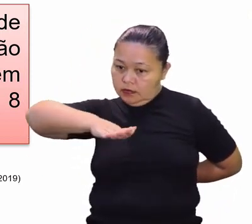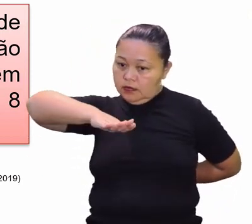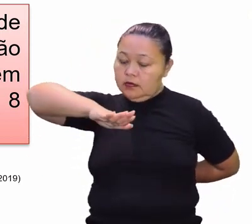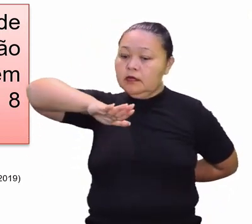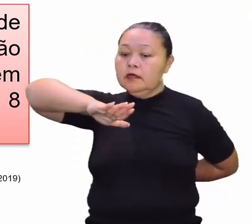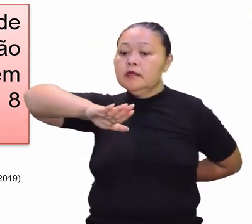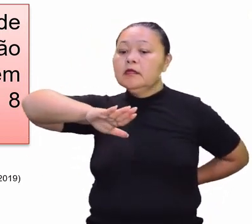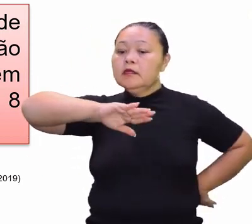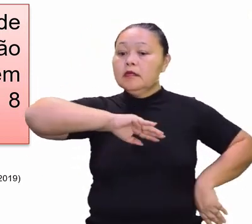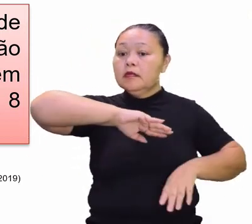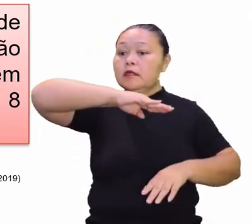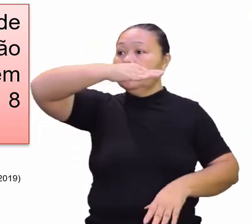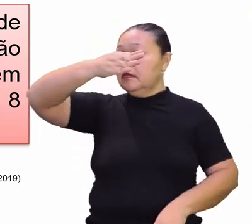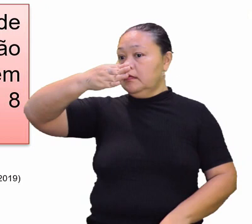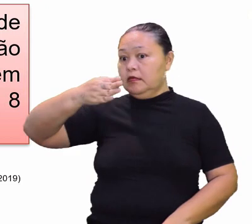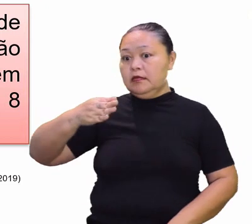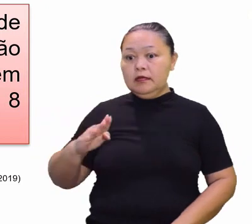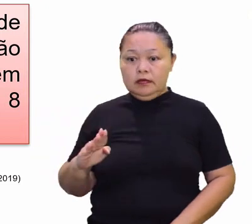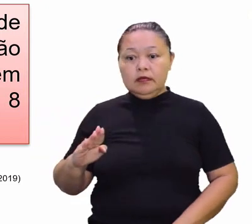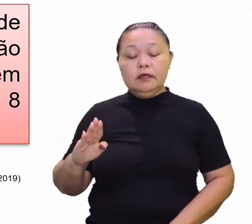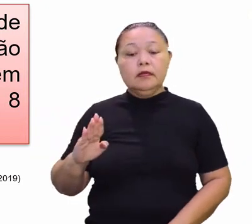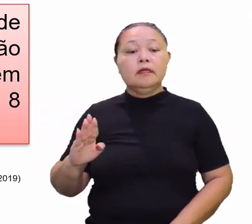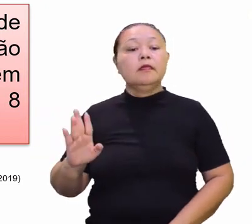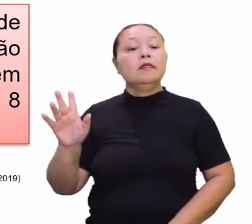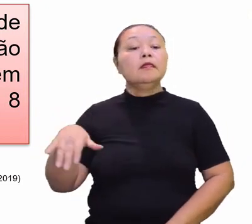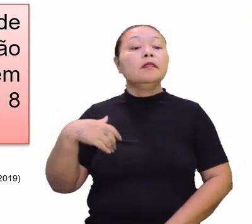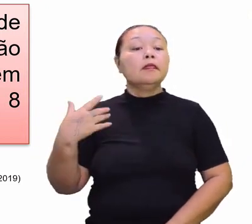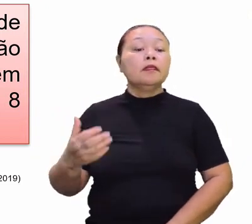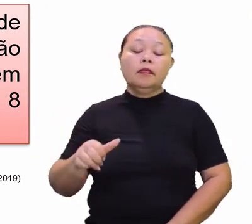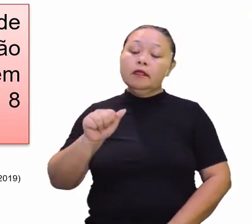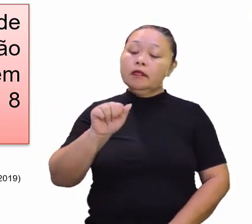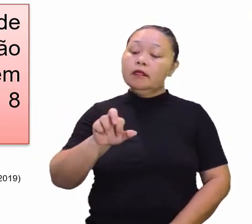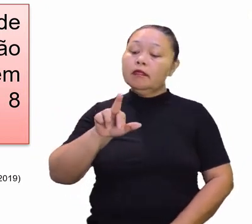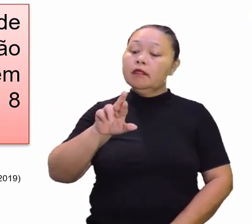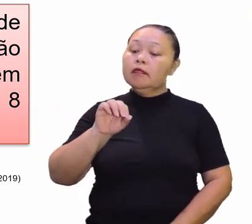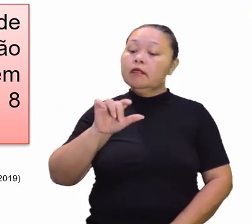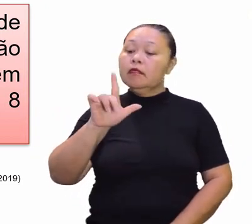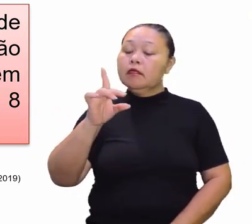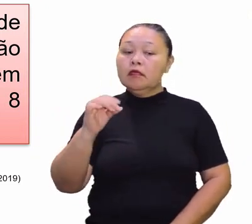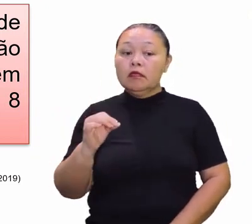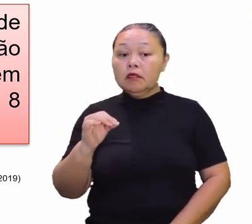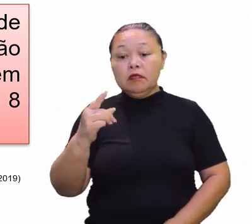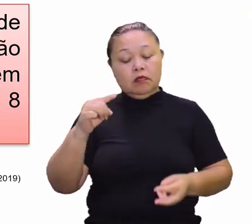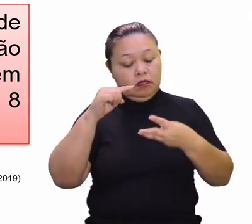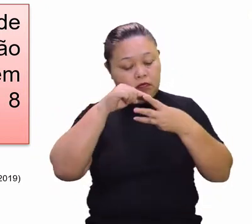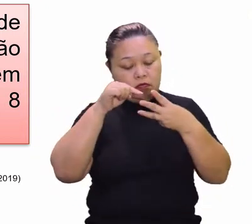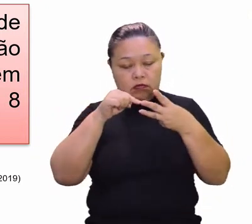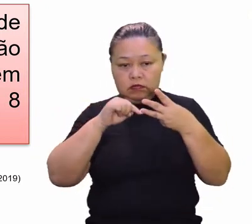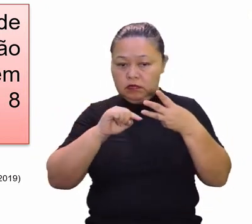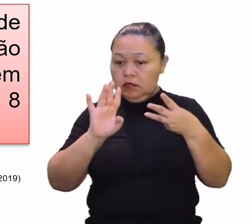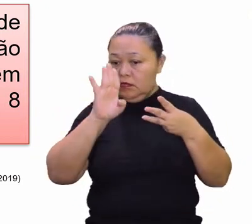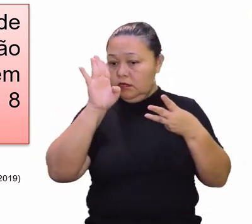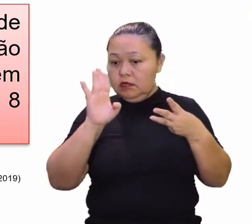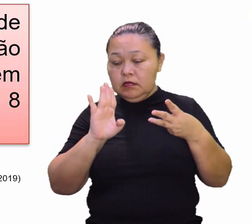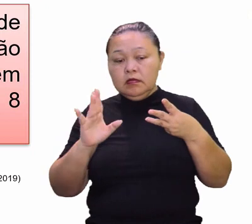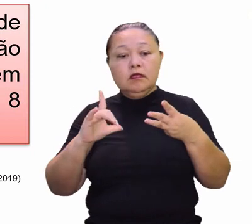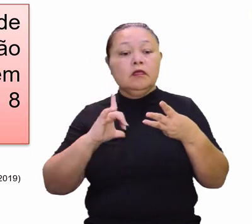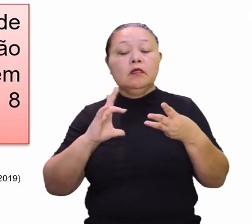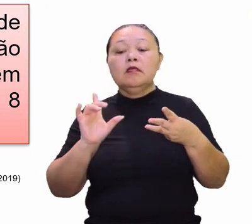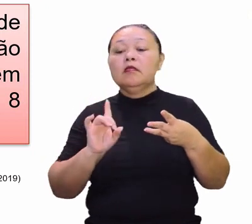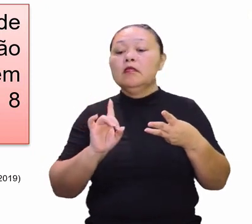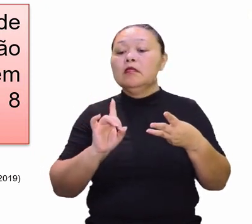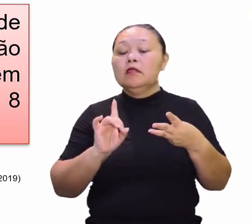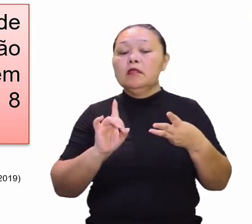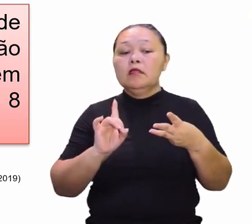e planalto, né? Mas Haroldo de Azevedo, ele não identificou 3 unidades em relevo no Brasil. Era